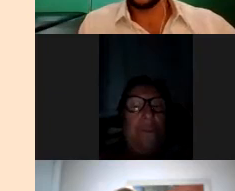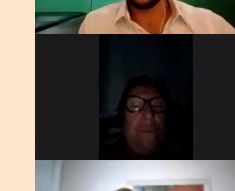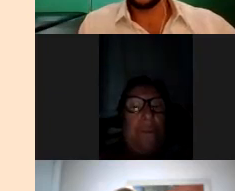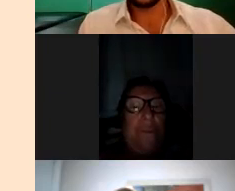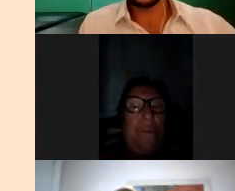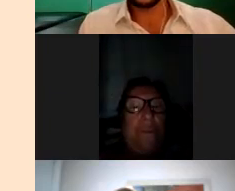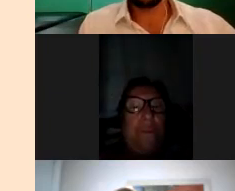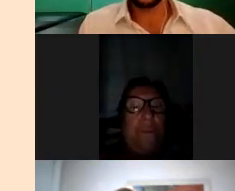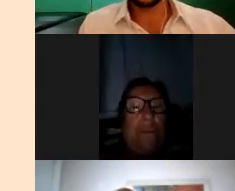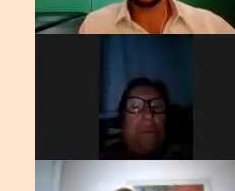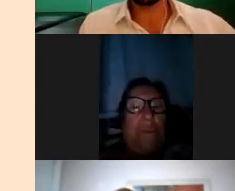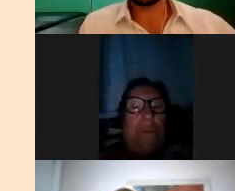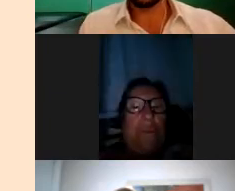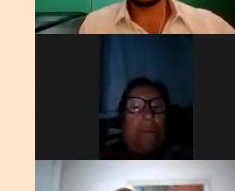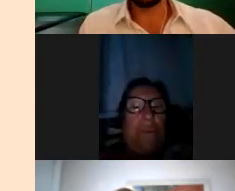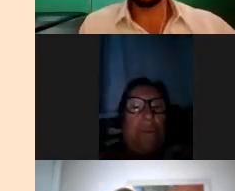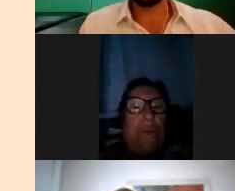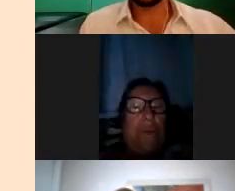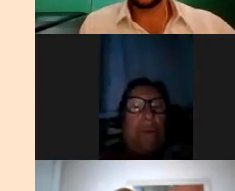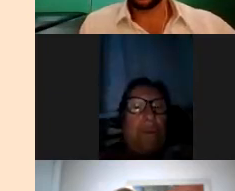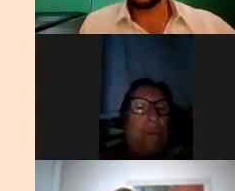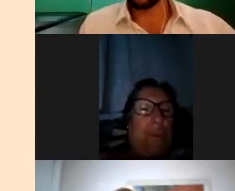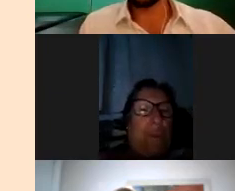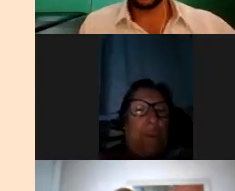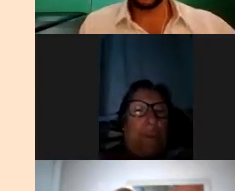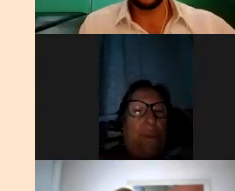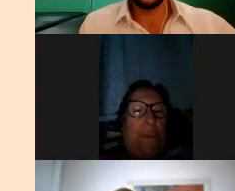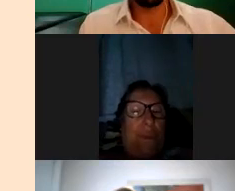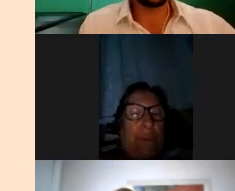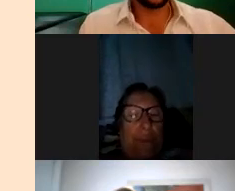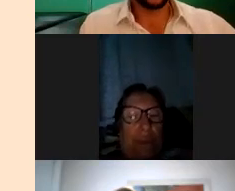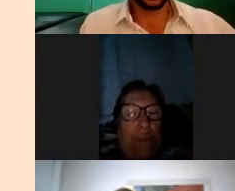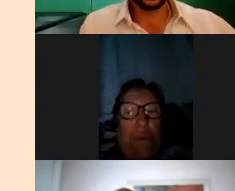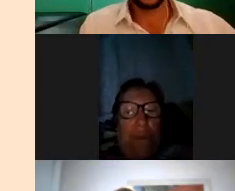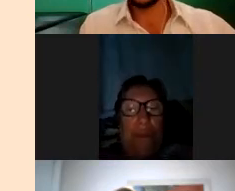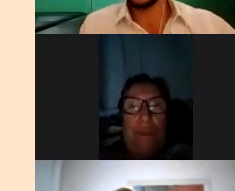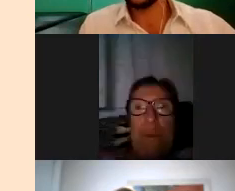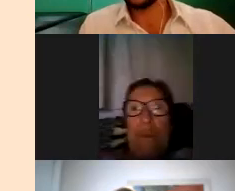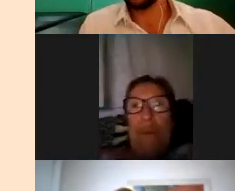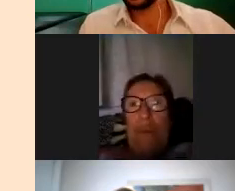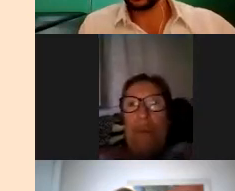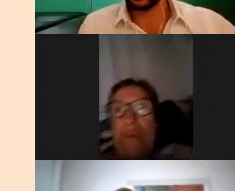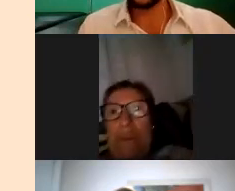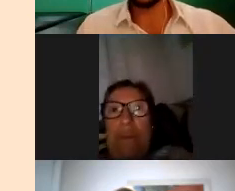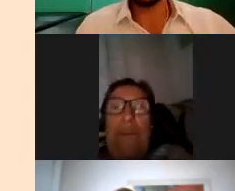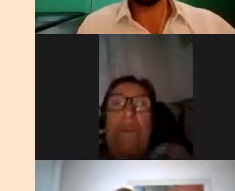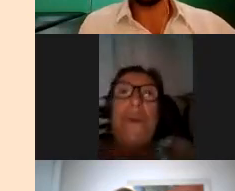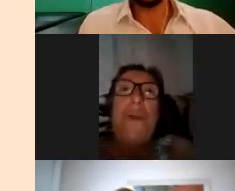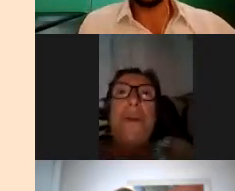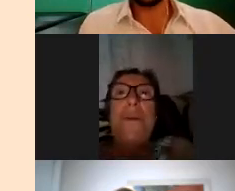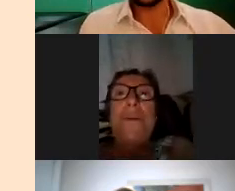Ela precisava dessa situação, ela precisava do bebê dela no colo dela para a ocitocina ser liberada, essa placenta